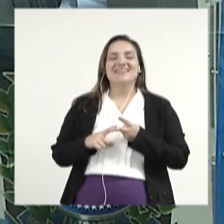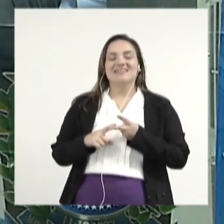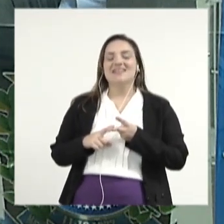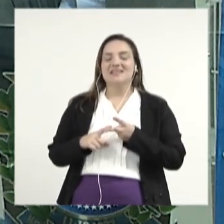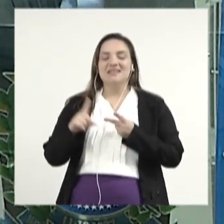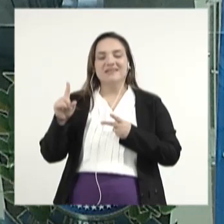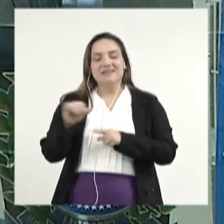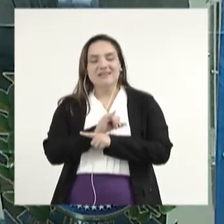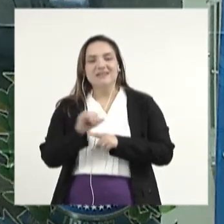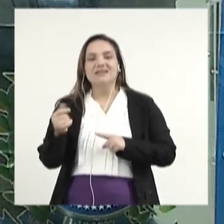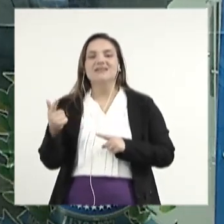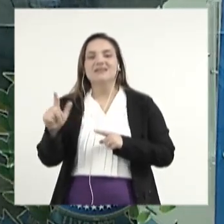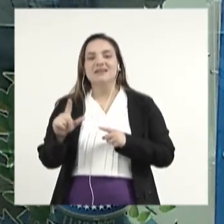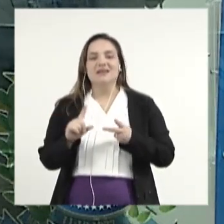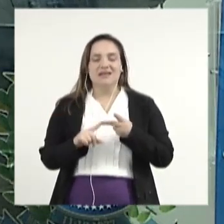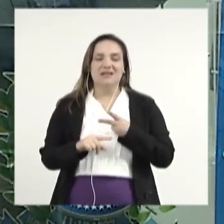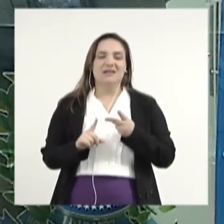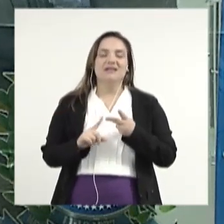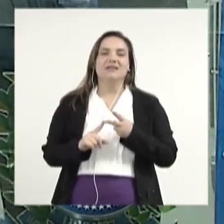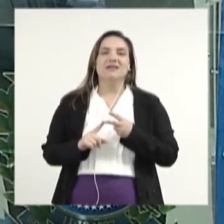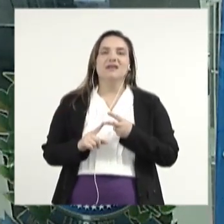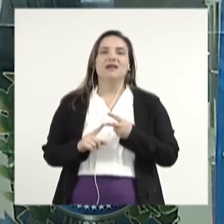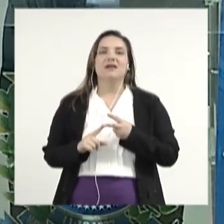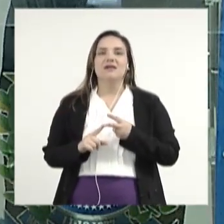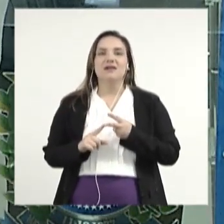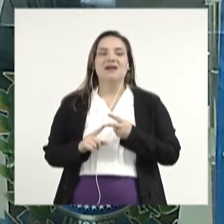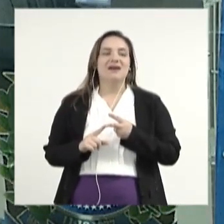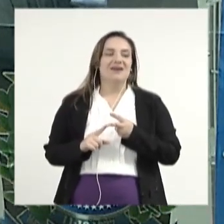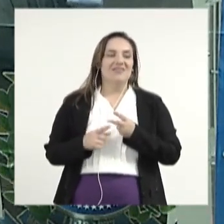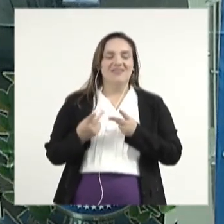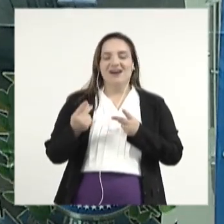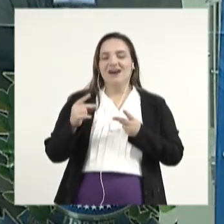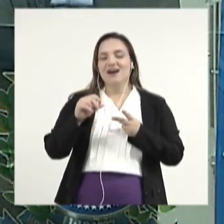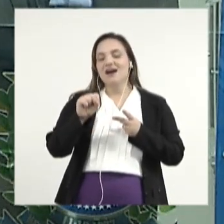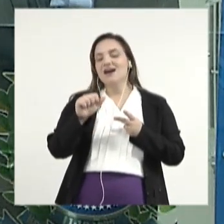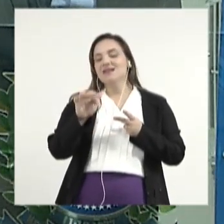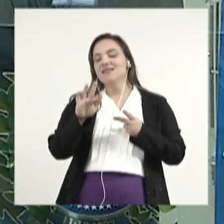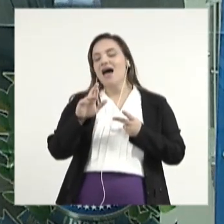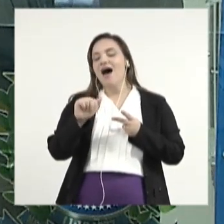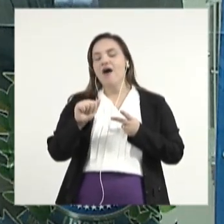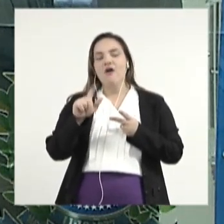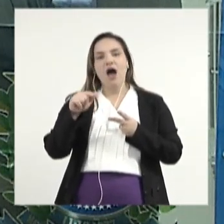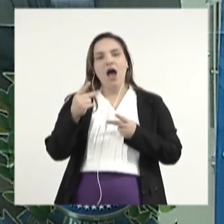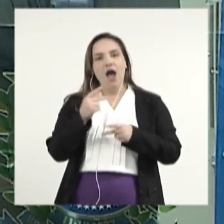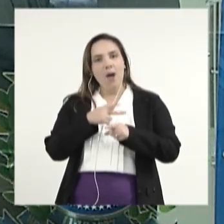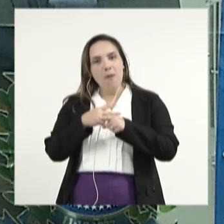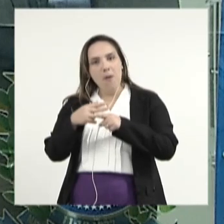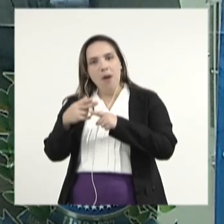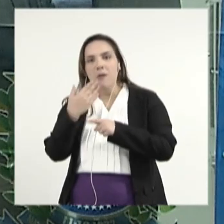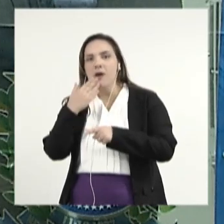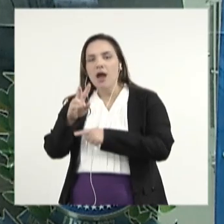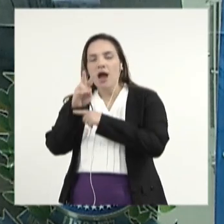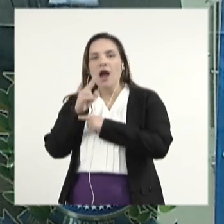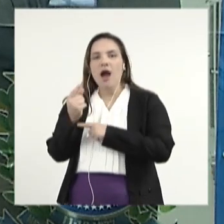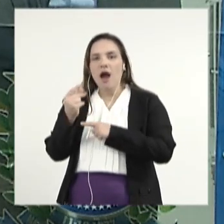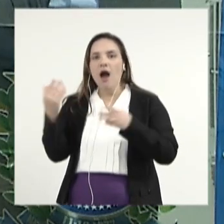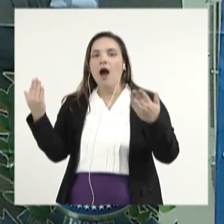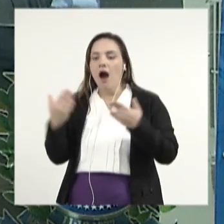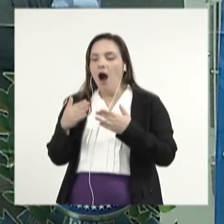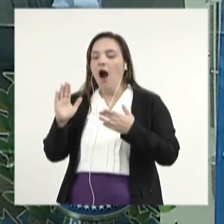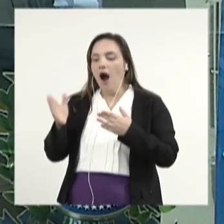medida sendo discutida, a prorrogação dos custos da safra, dos financiamentos rurais com relação a essa safra agora que